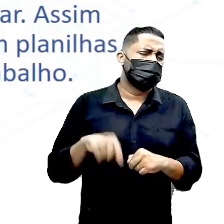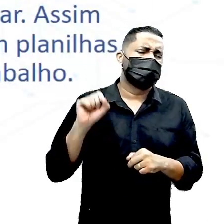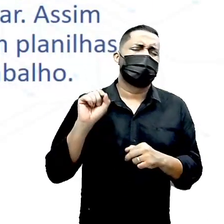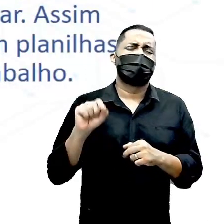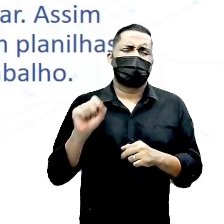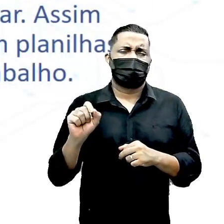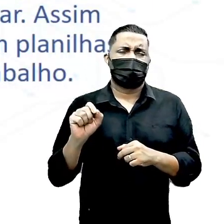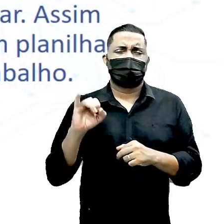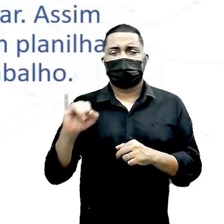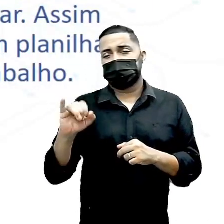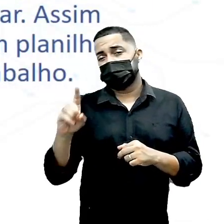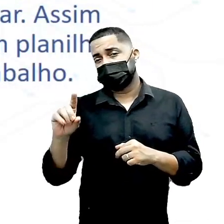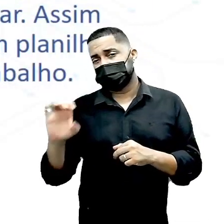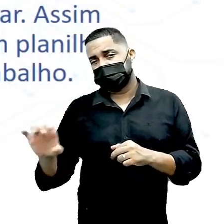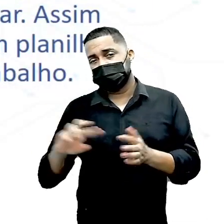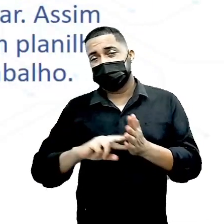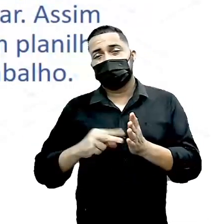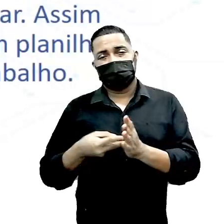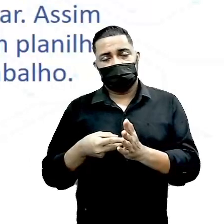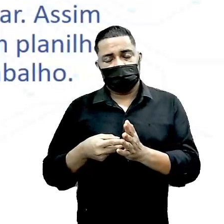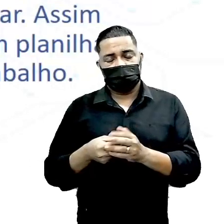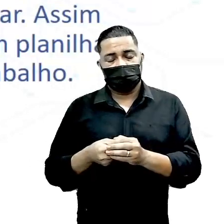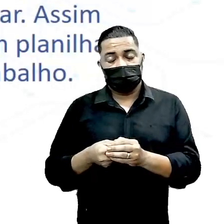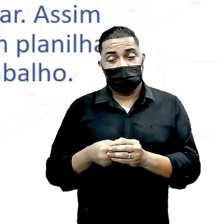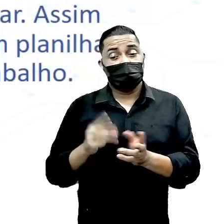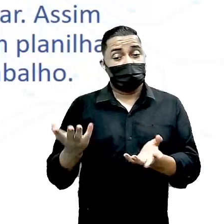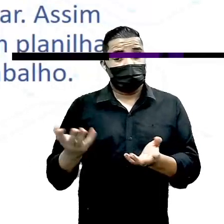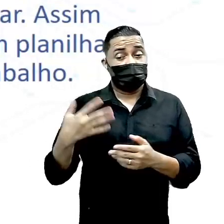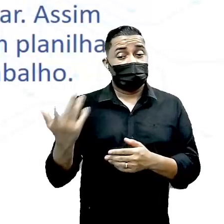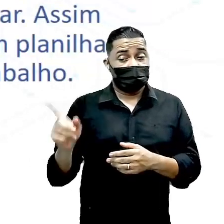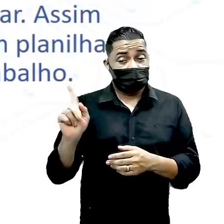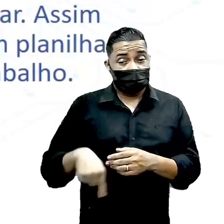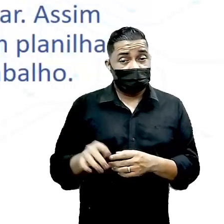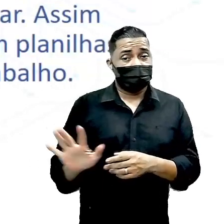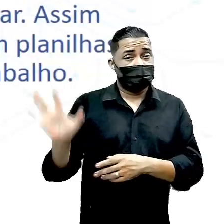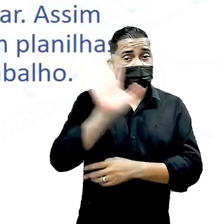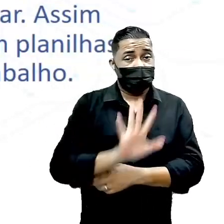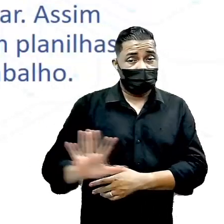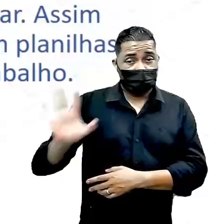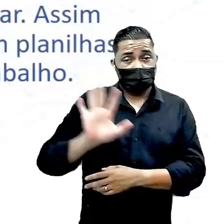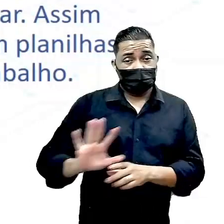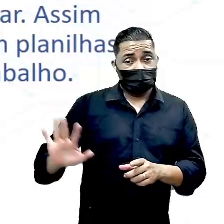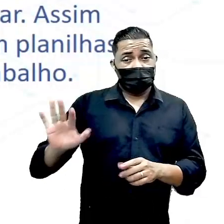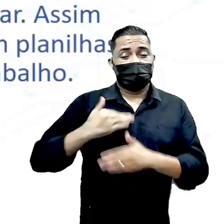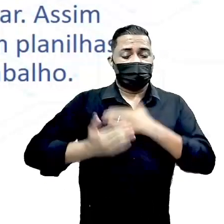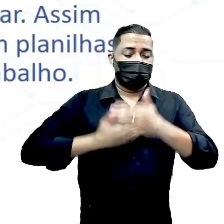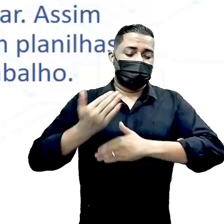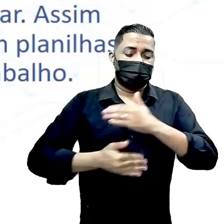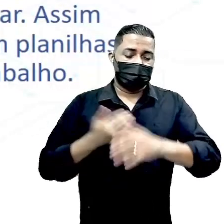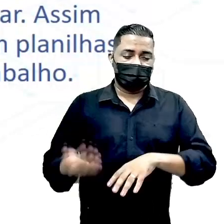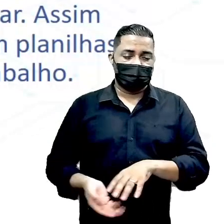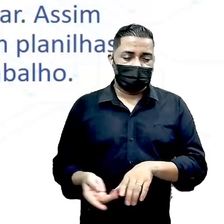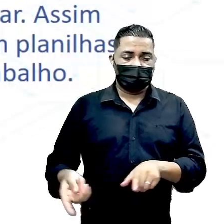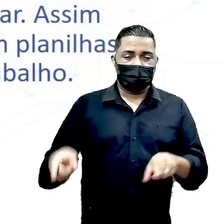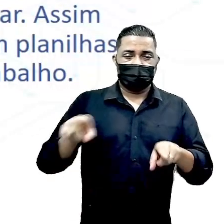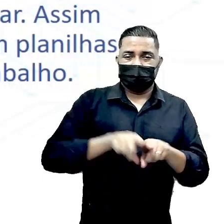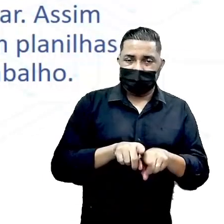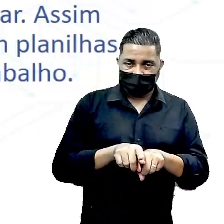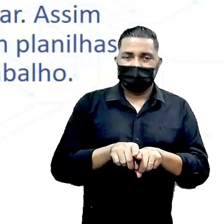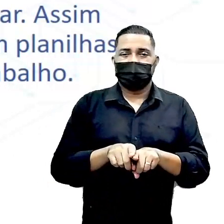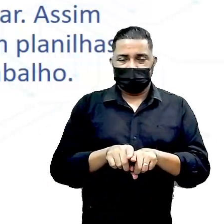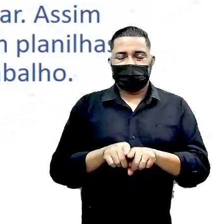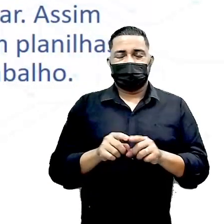realmente é uma IDE? Bom, uma IDE é um ambiente de desenvolvimento integrado,